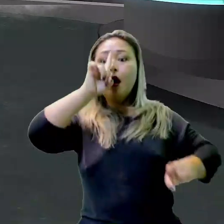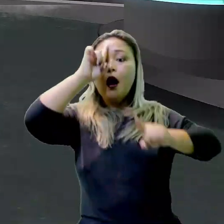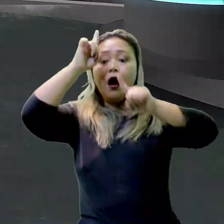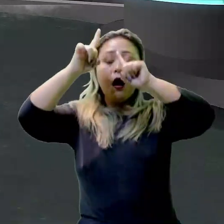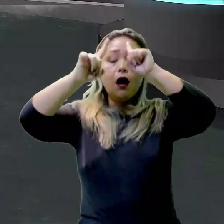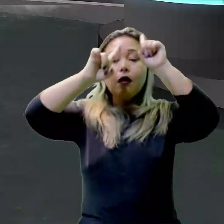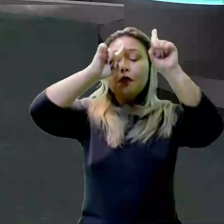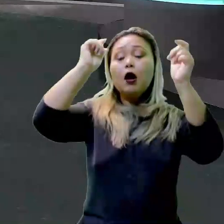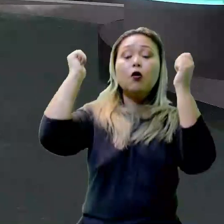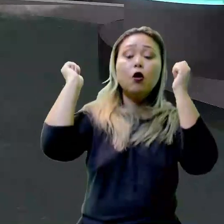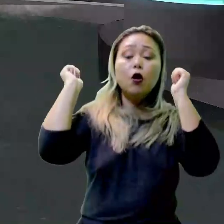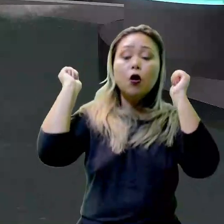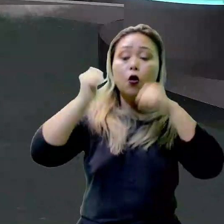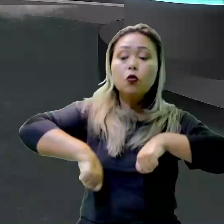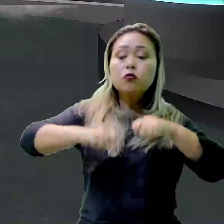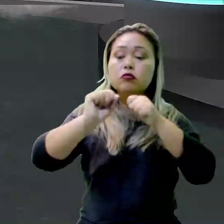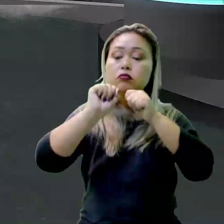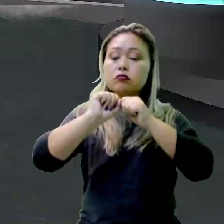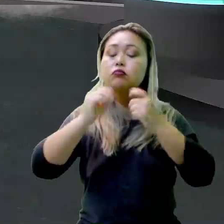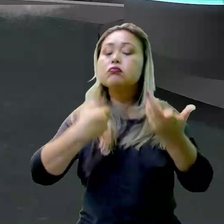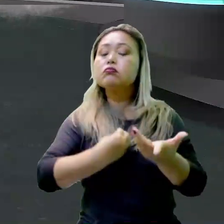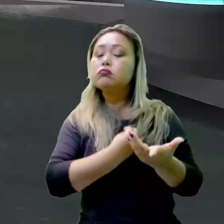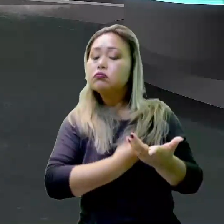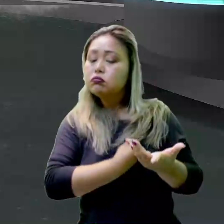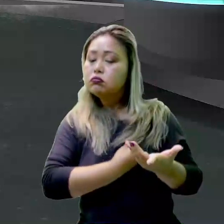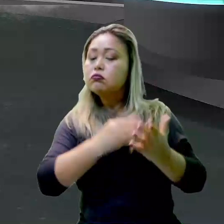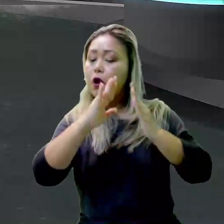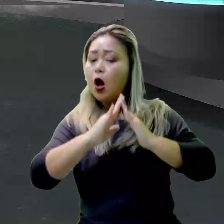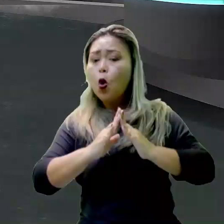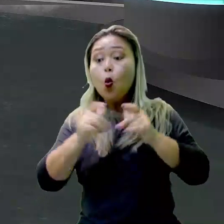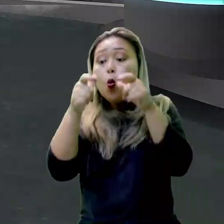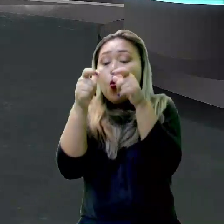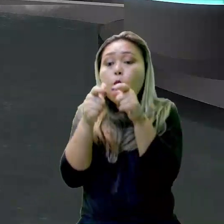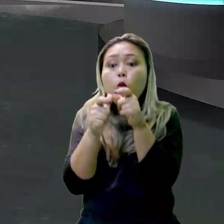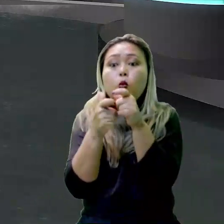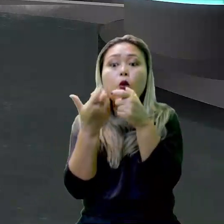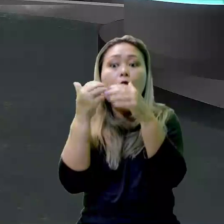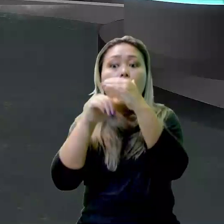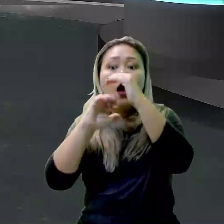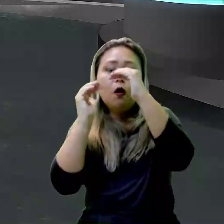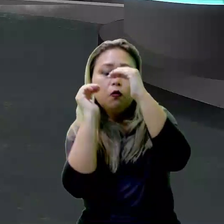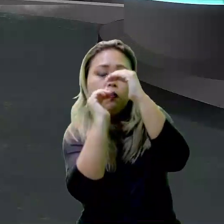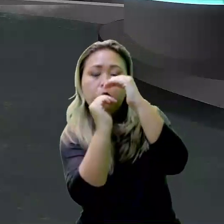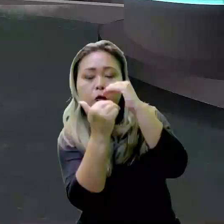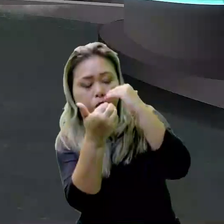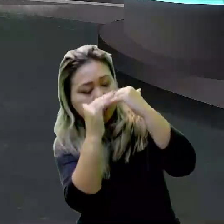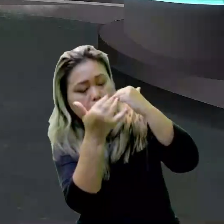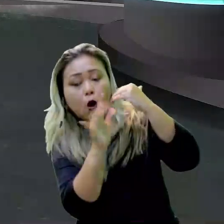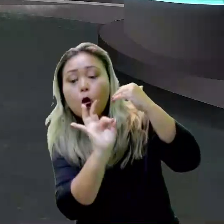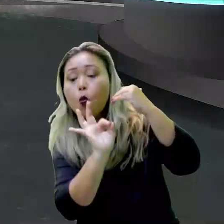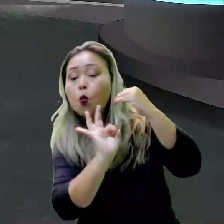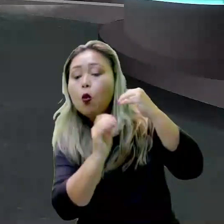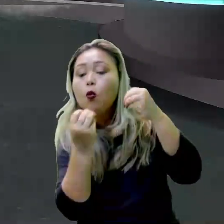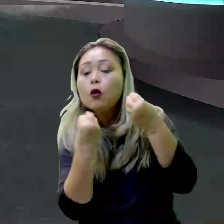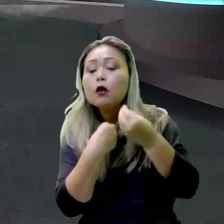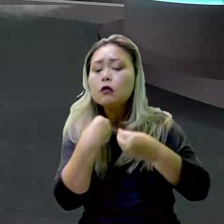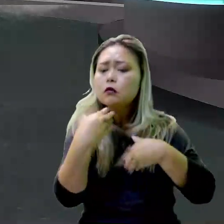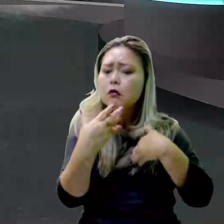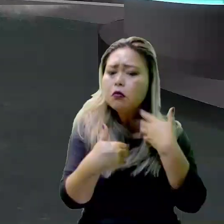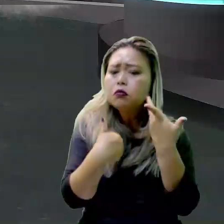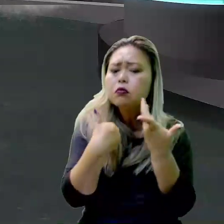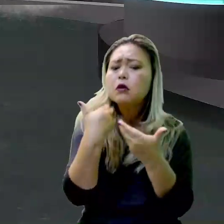criativas para sobreviver num período, em locais tão remotos, né, professor? Da caverna, sem muito utensílio, e aos poucos eles